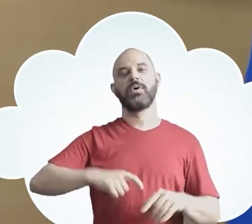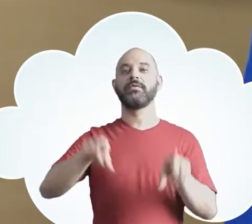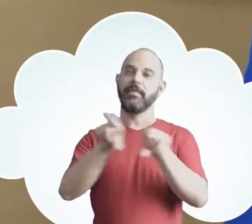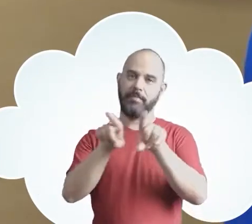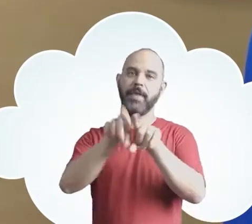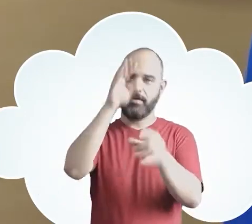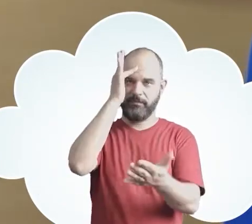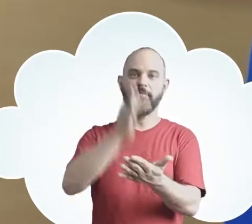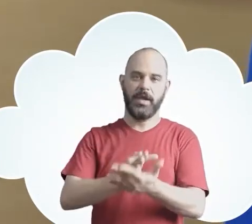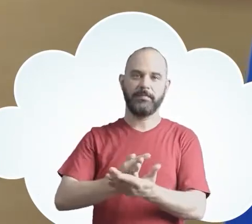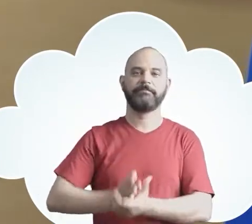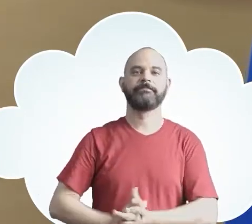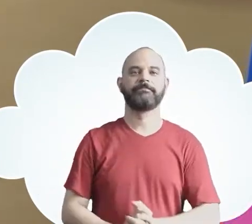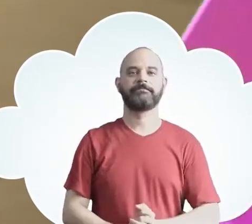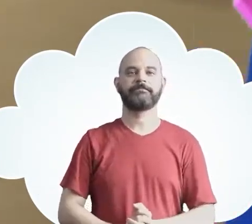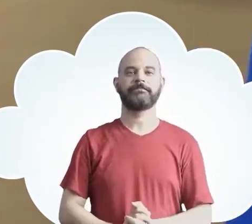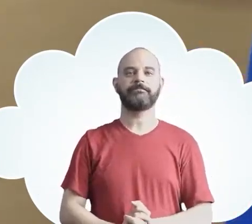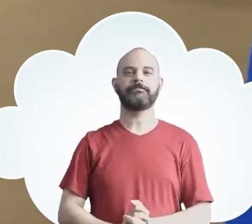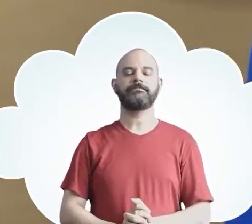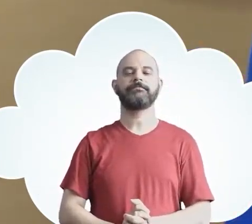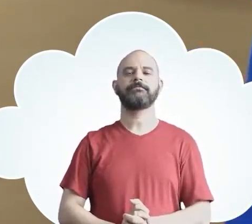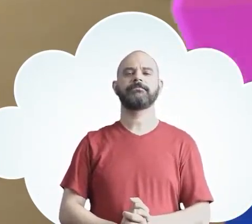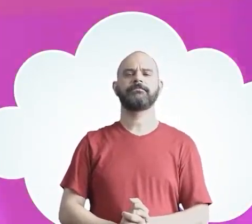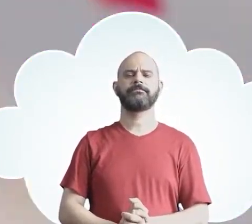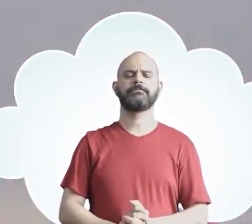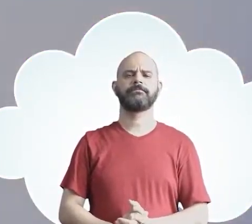pessoal e até a minha fé.